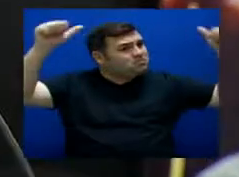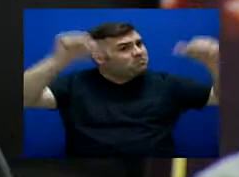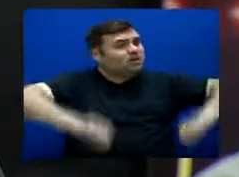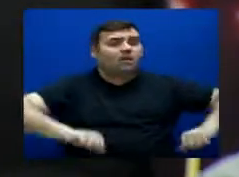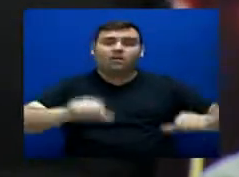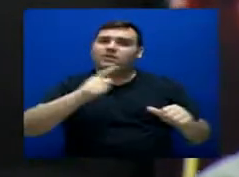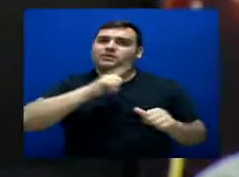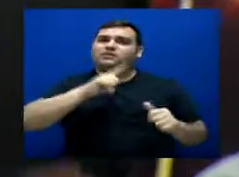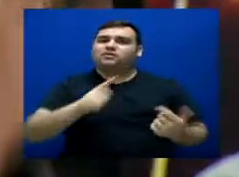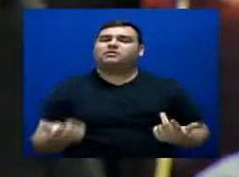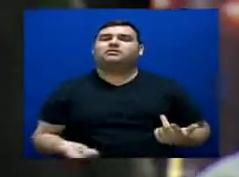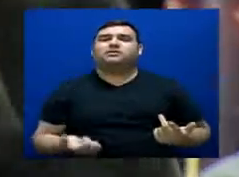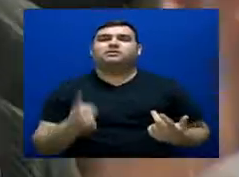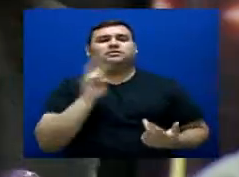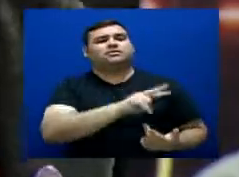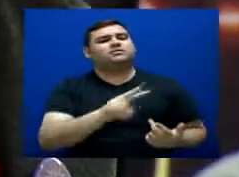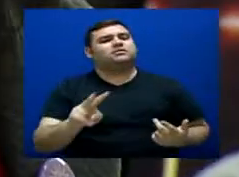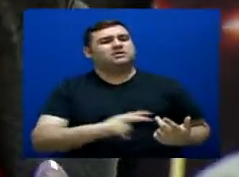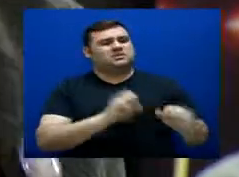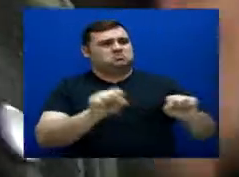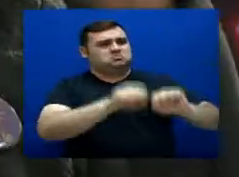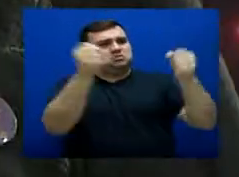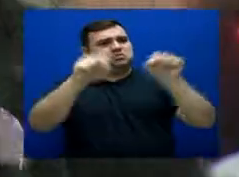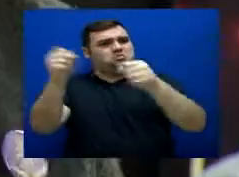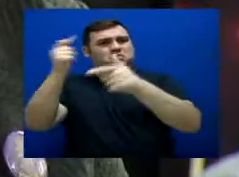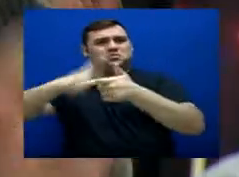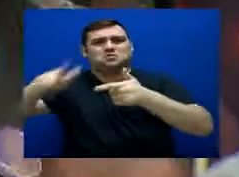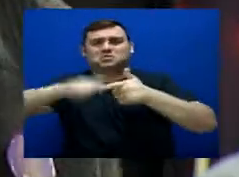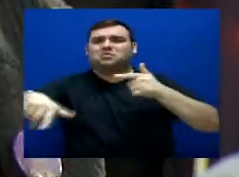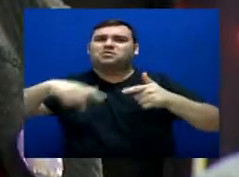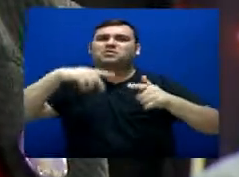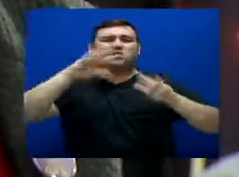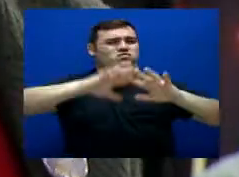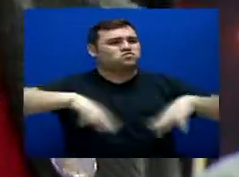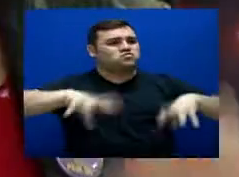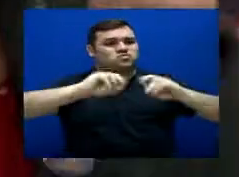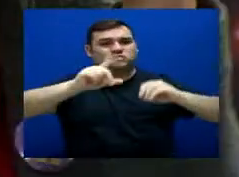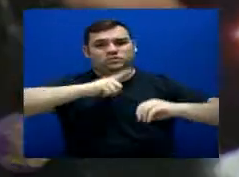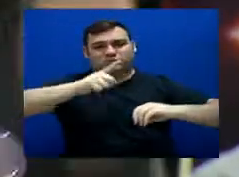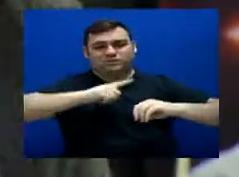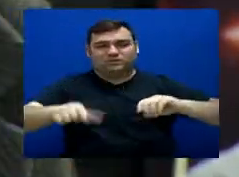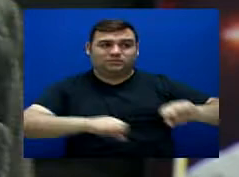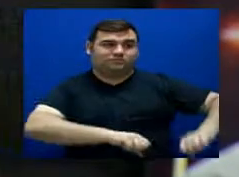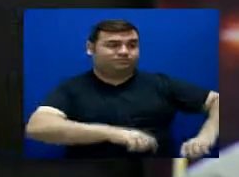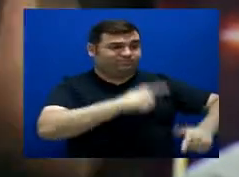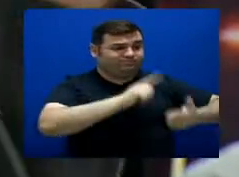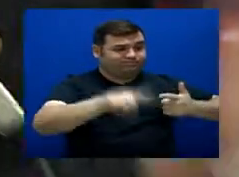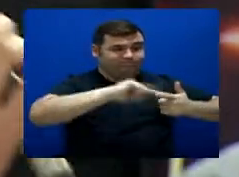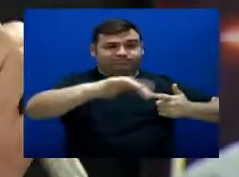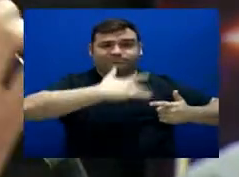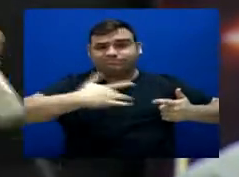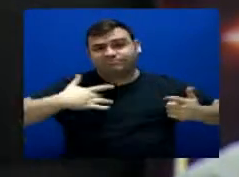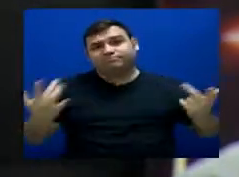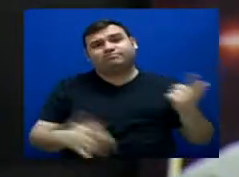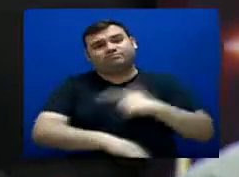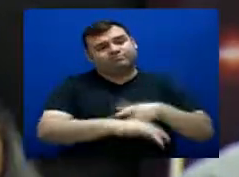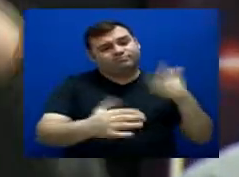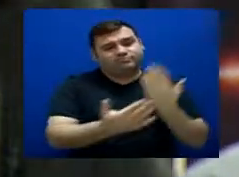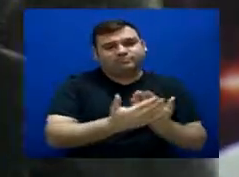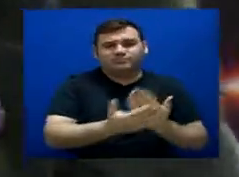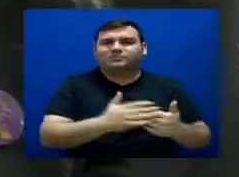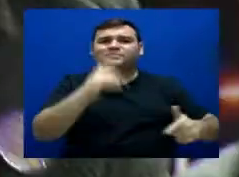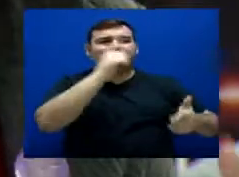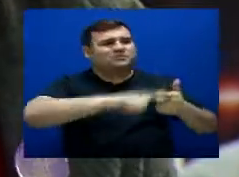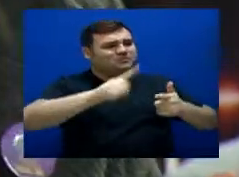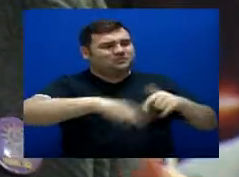a situação de Sorocaba, né? Só ver uma crise política, uma crise em todos os sentidos. É crise na saúde, é crise na educação, é